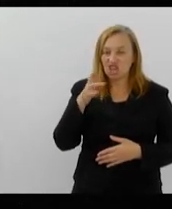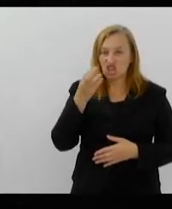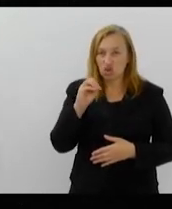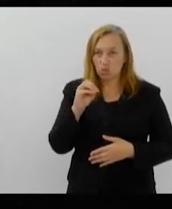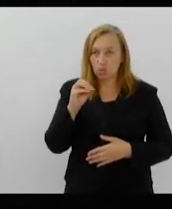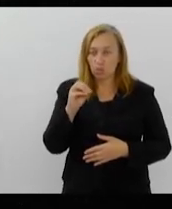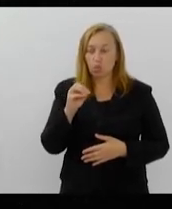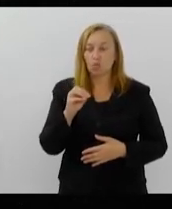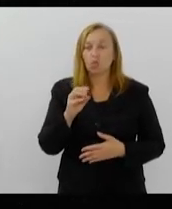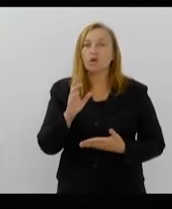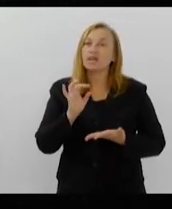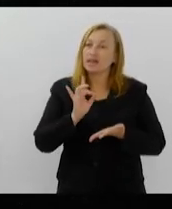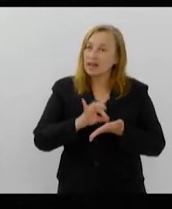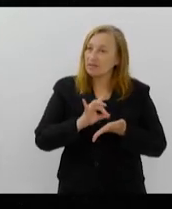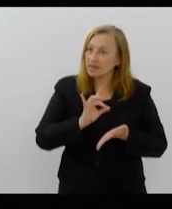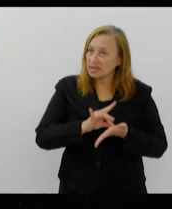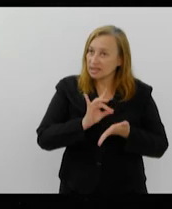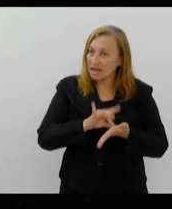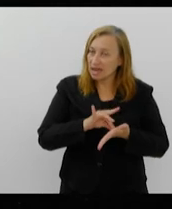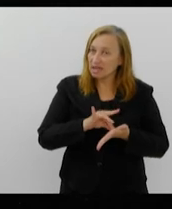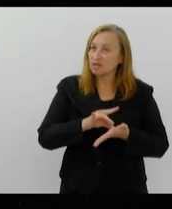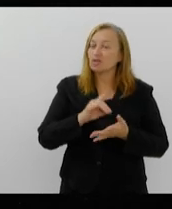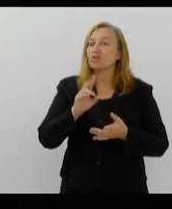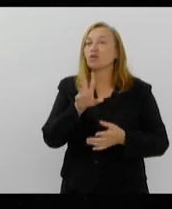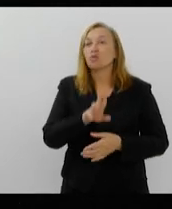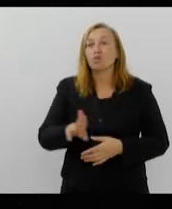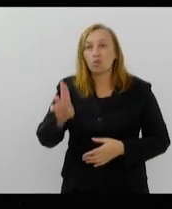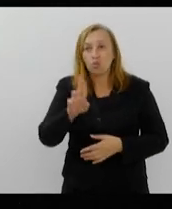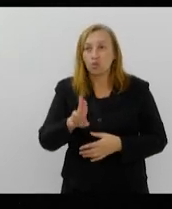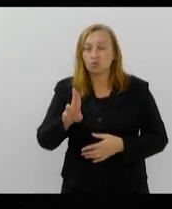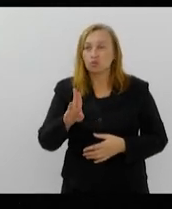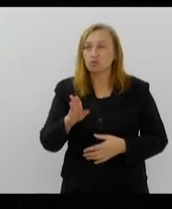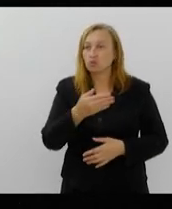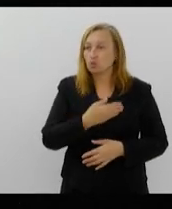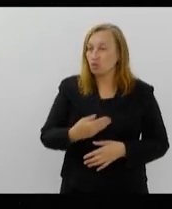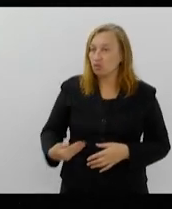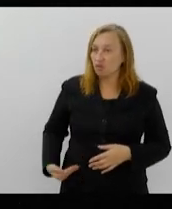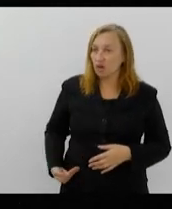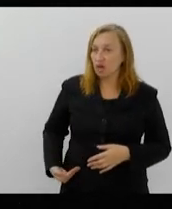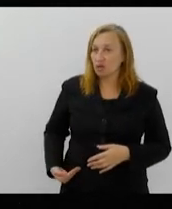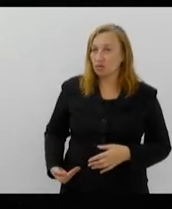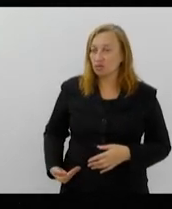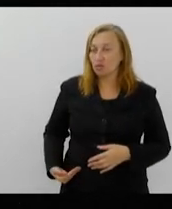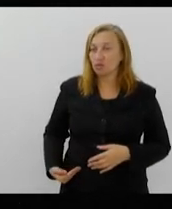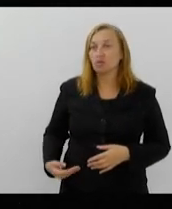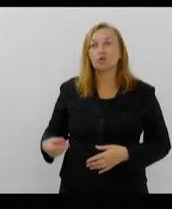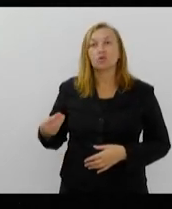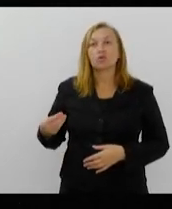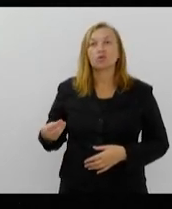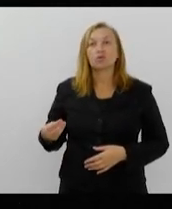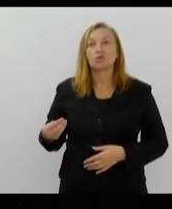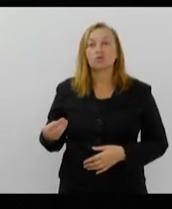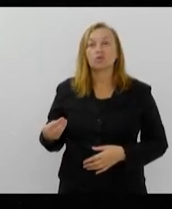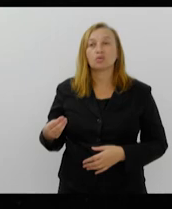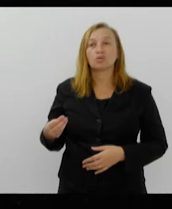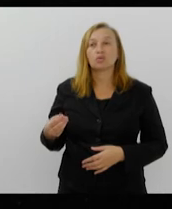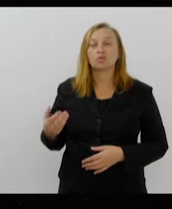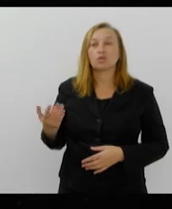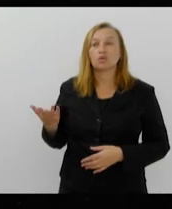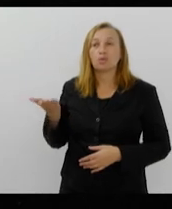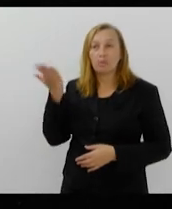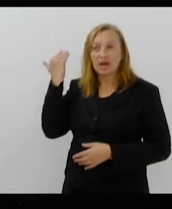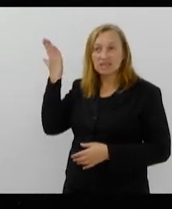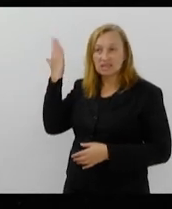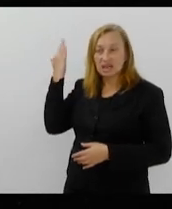que, na verdade, foi até objeto, não no governo Cláudio Castro, mas no governo anterior, que foi impeachmentado,